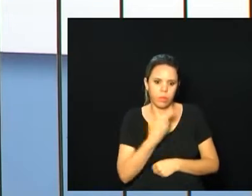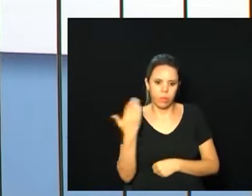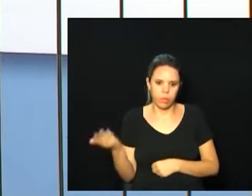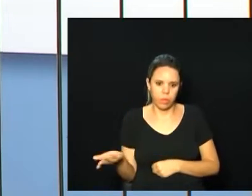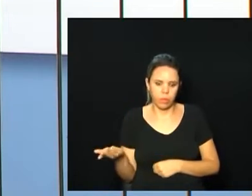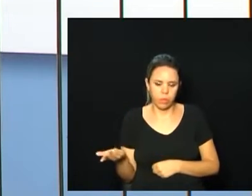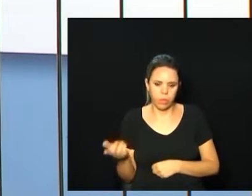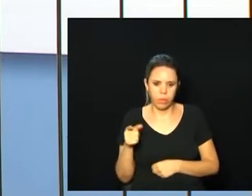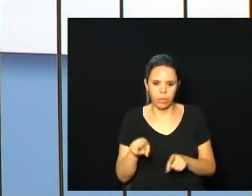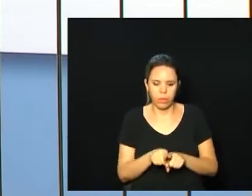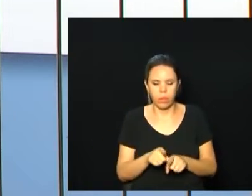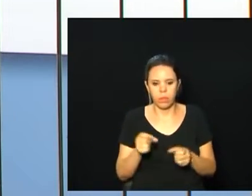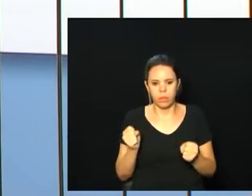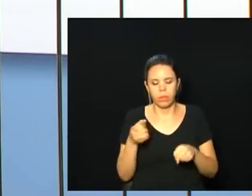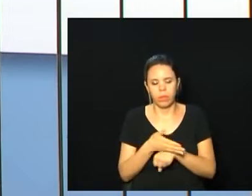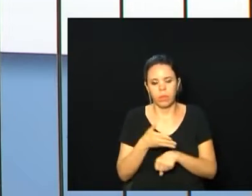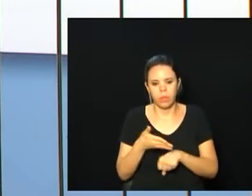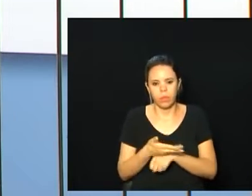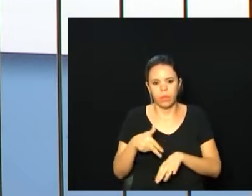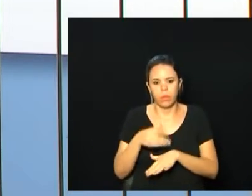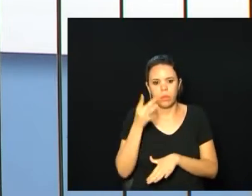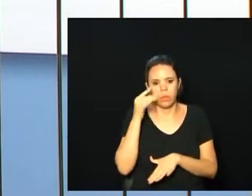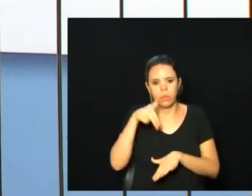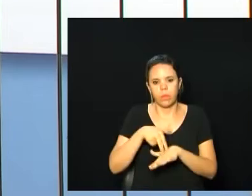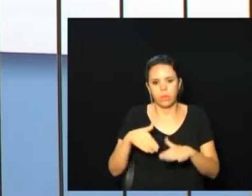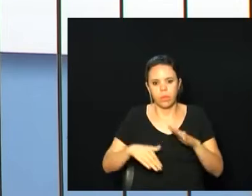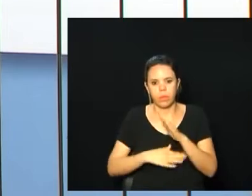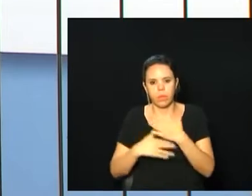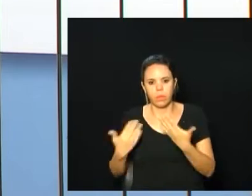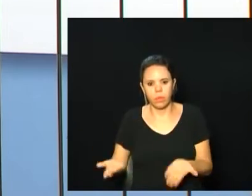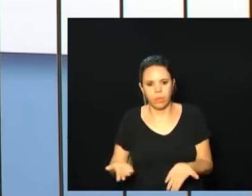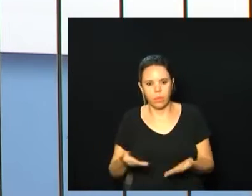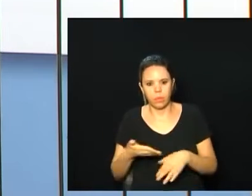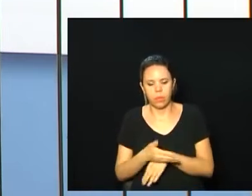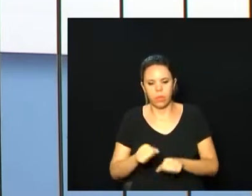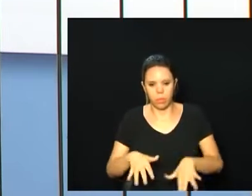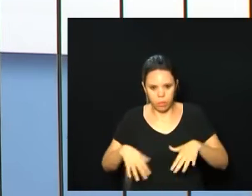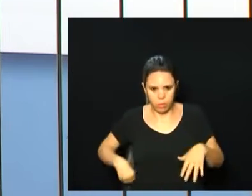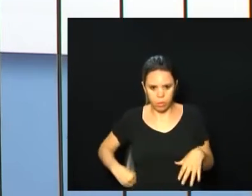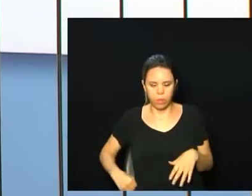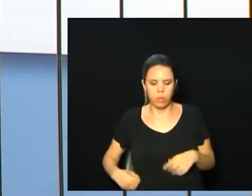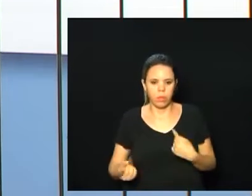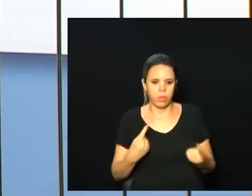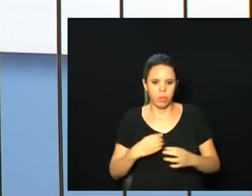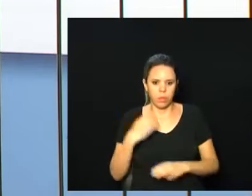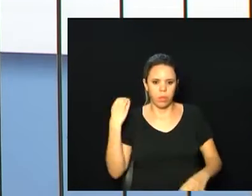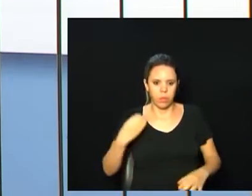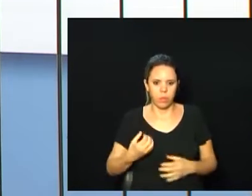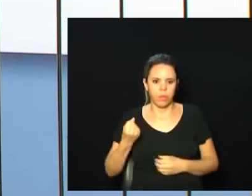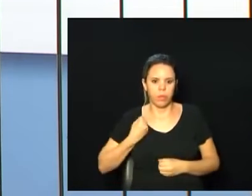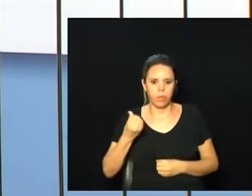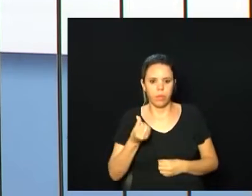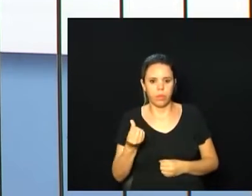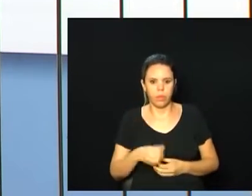Haddad. Você também pode participar vindo presencialmente à Câmara. A entrada do plenário é pela Avenida Engenheiro Roberto Mange,